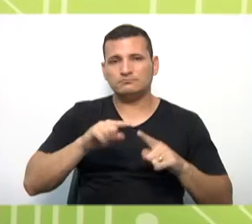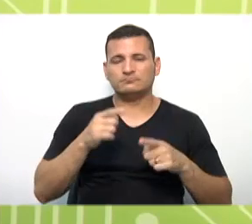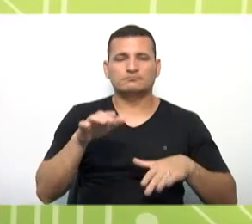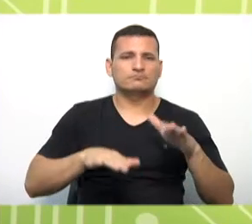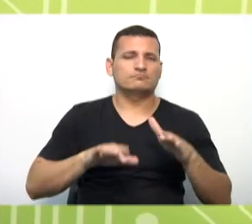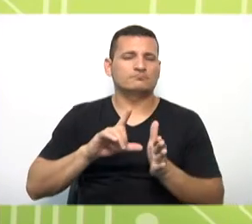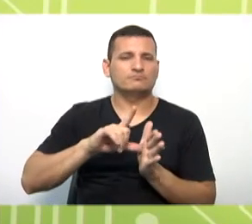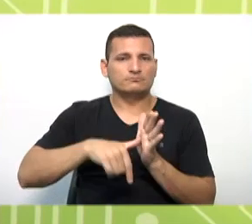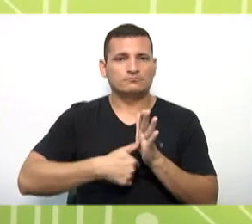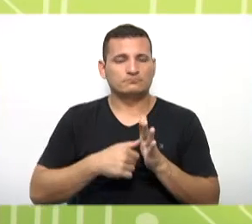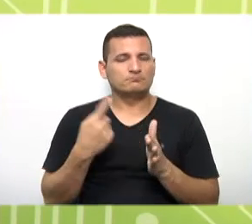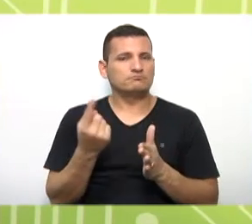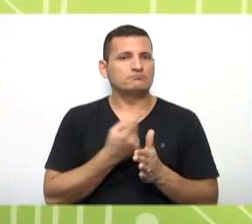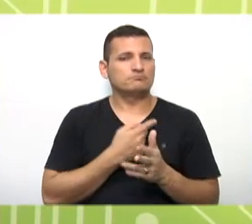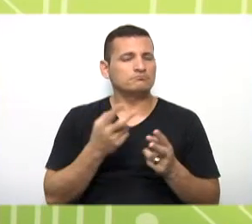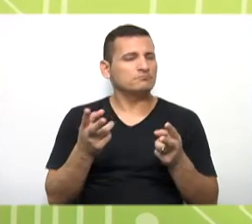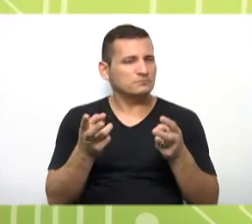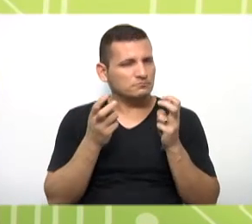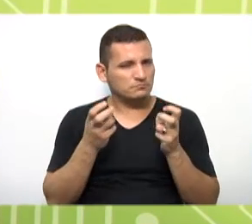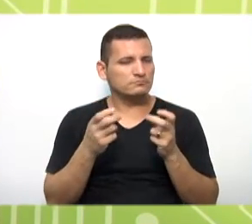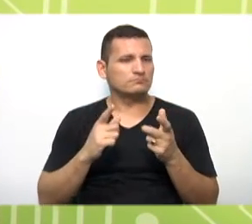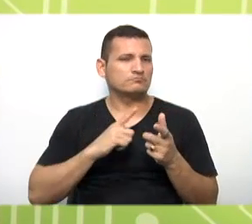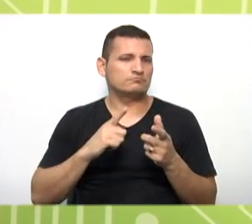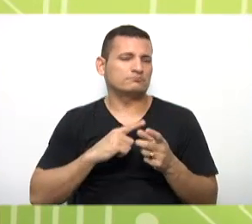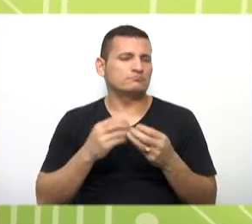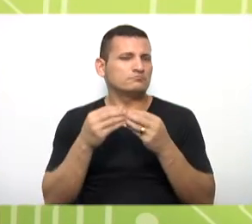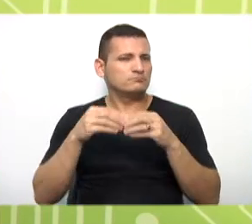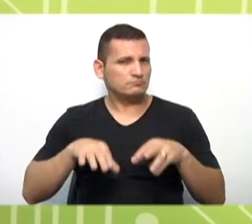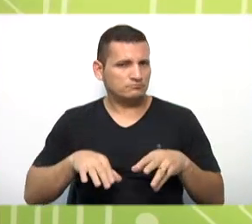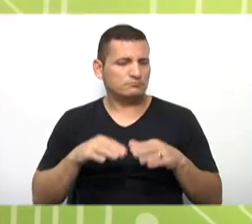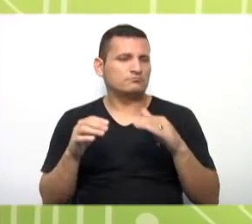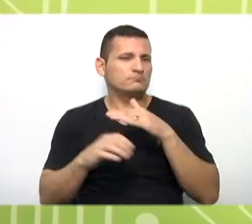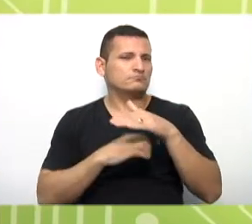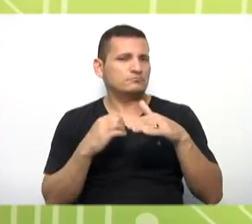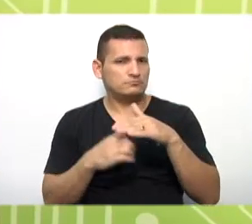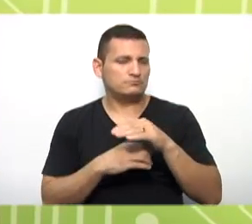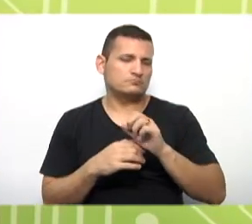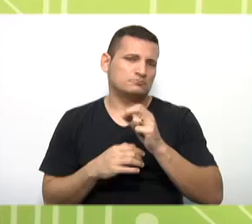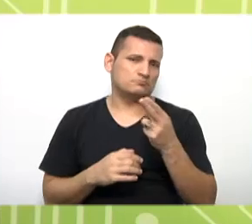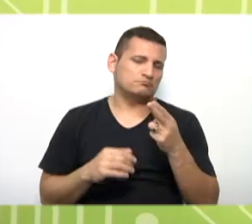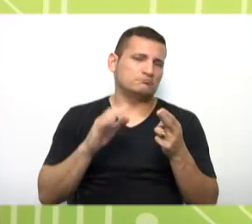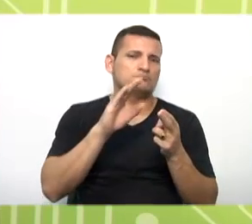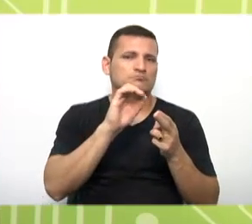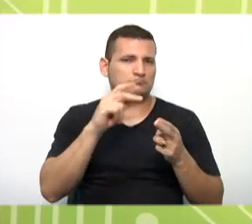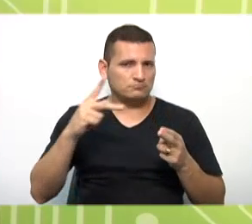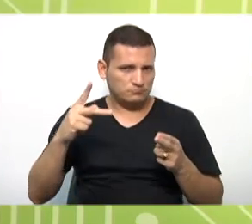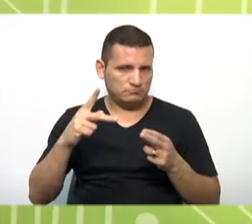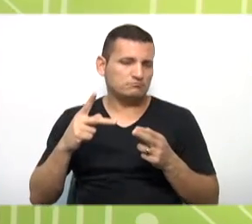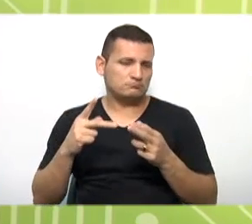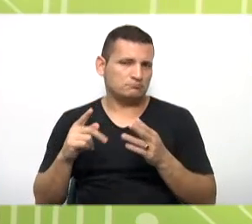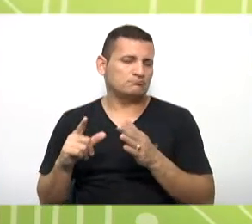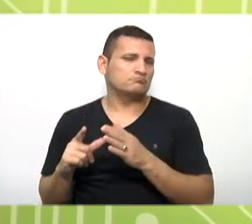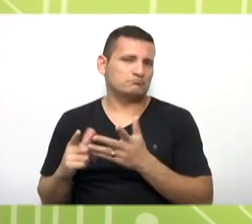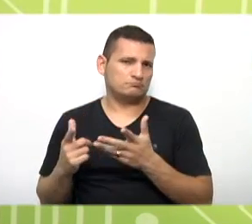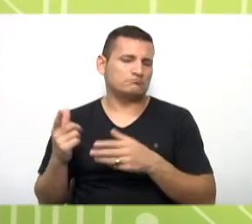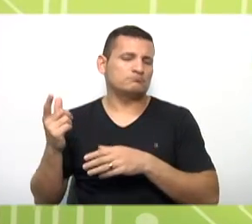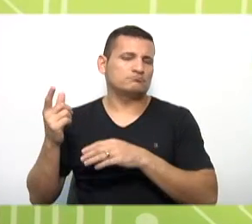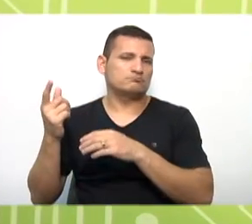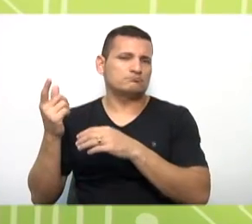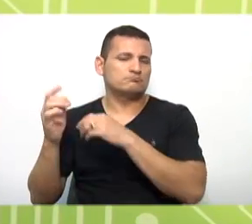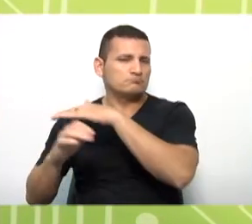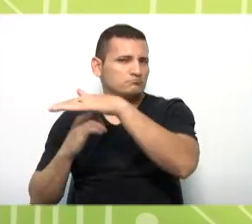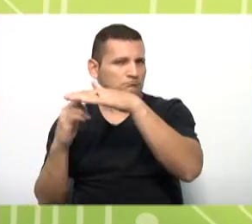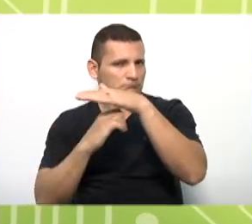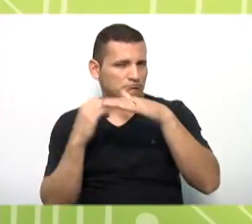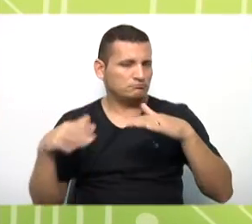percebe isso que vai afetar o posicionamento da empresa ou da cooperativa no mercado, vai afetar todas as relações,